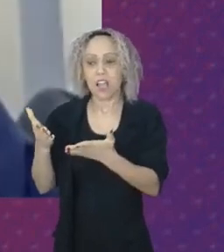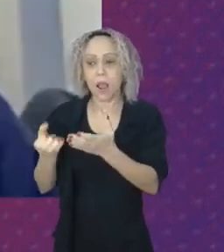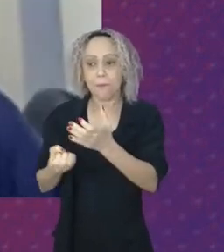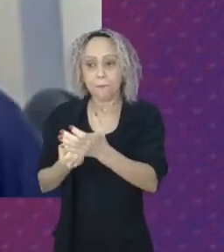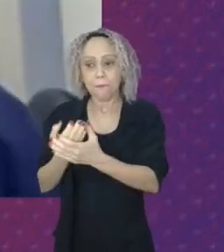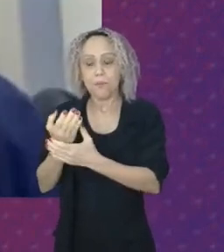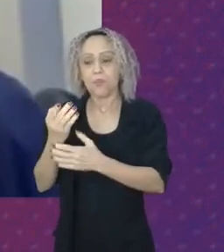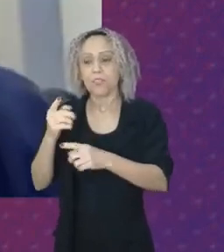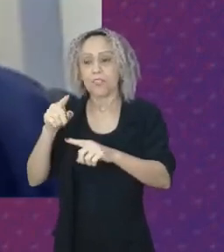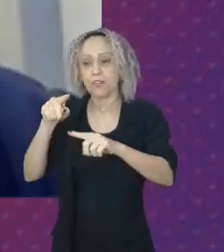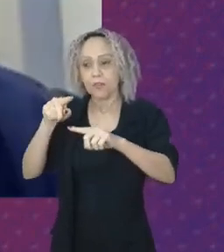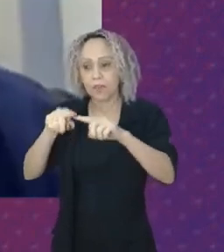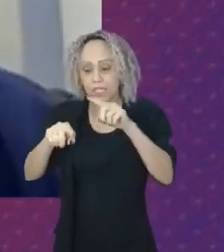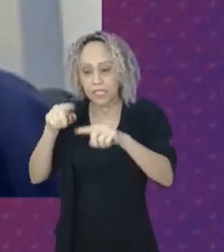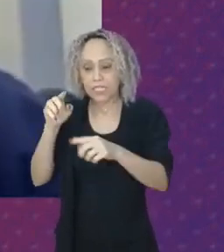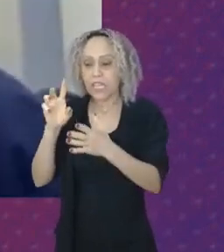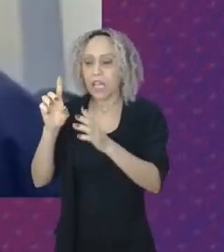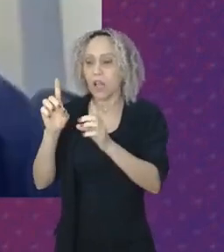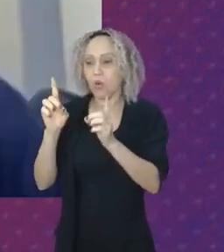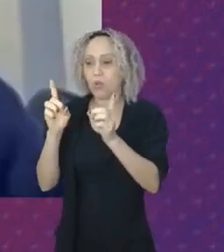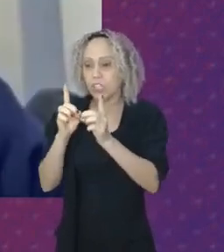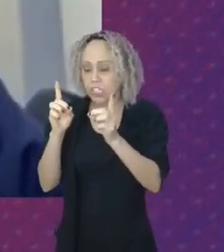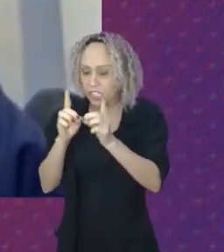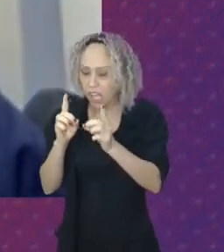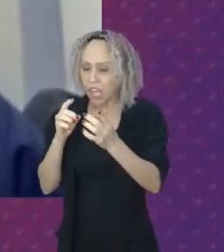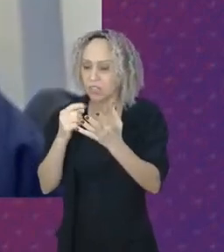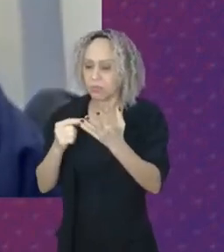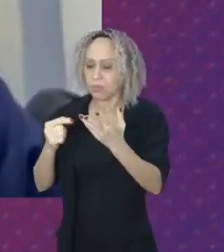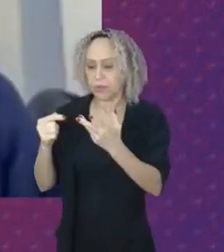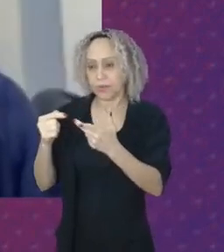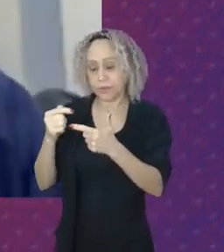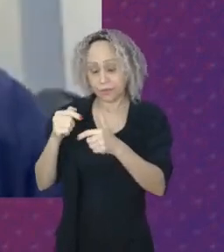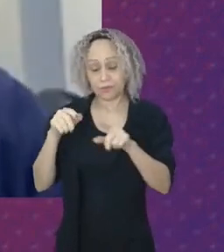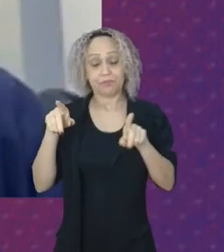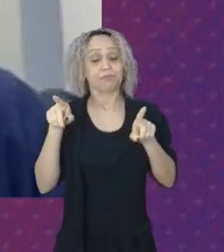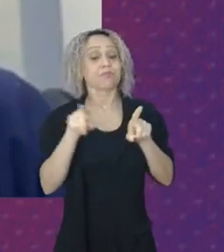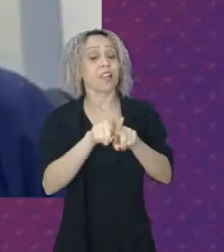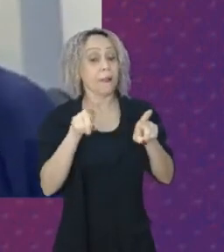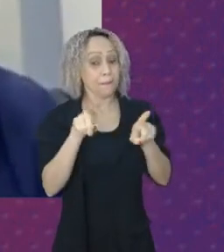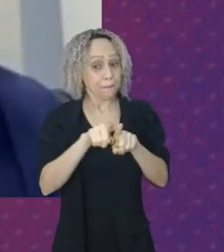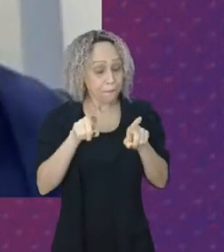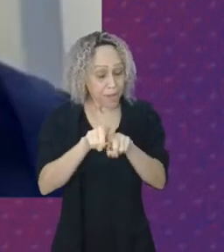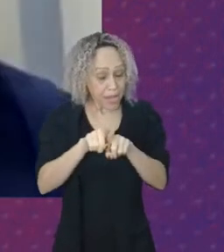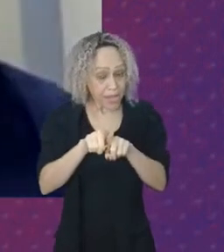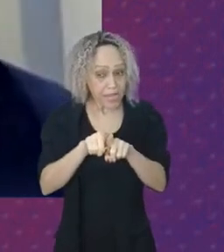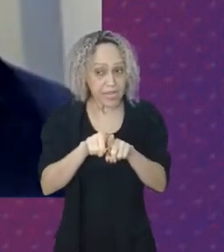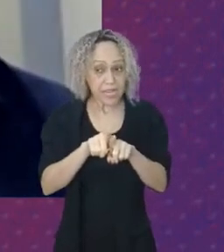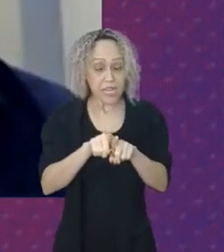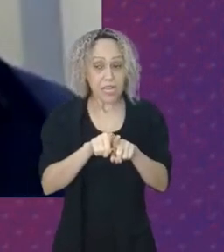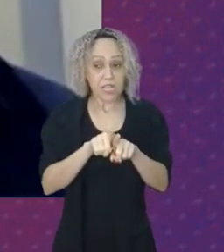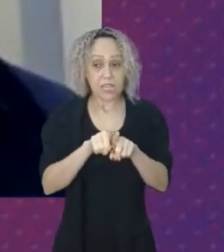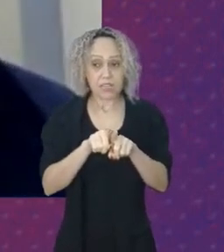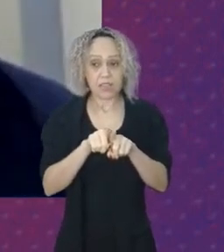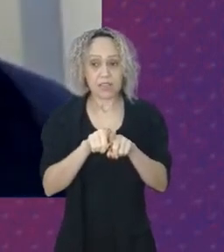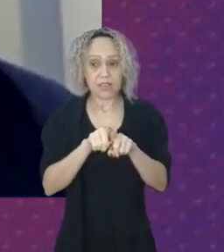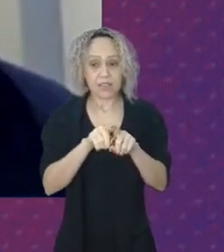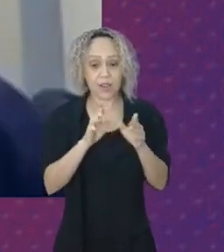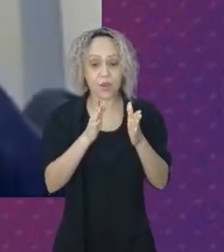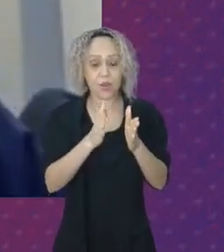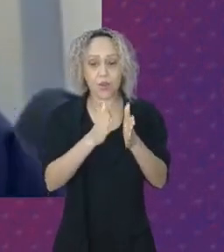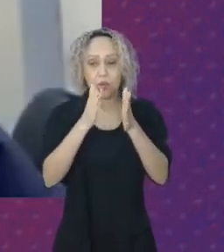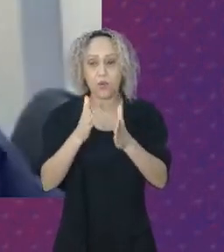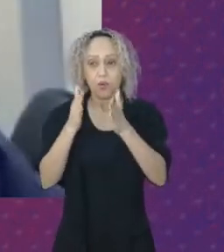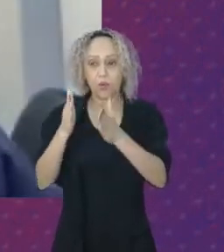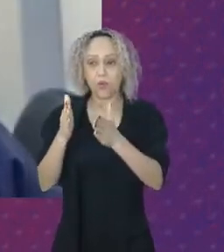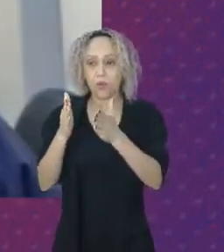quero falar de uma outra agenda também muito importante, que foi a tradução para o português da coleção História Geral da África, né?